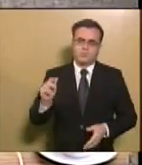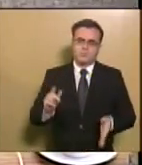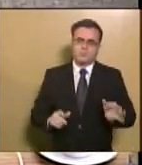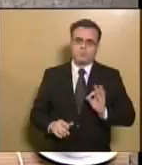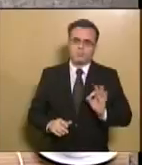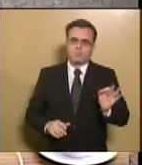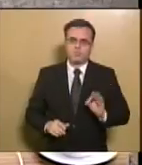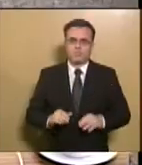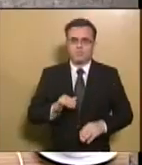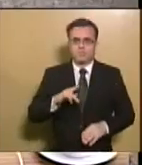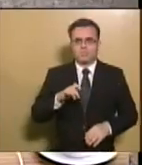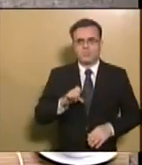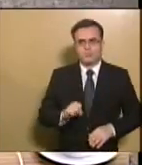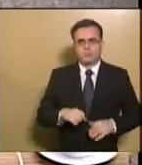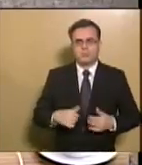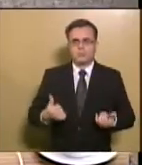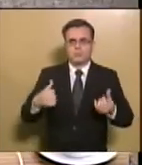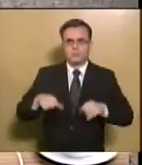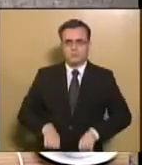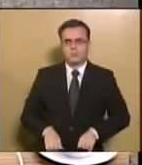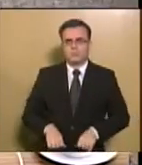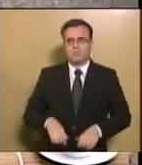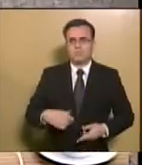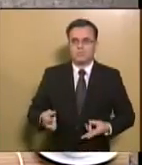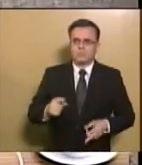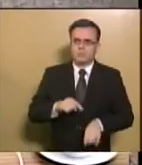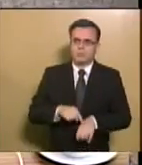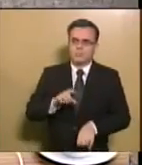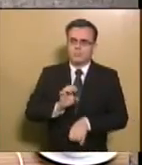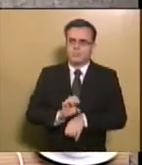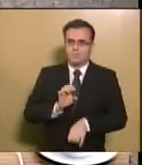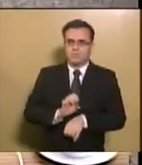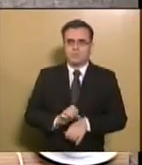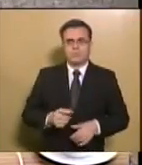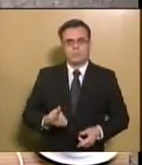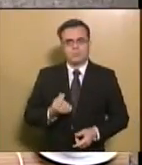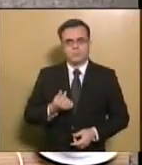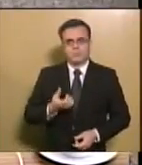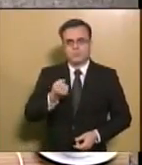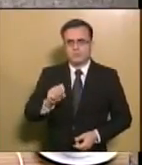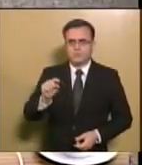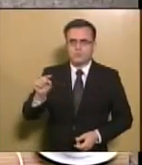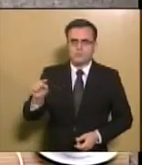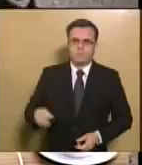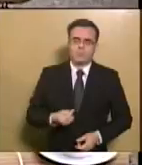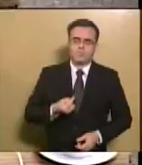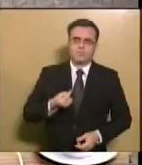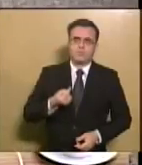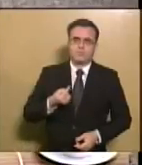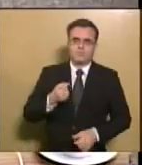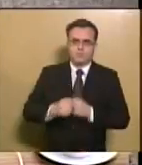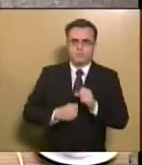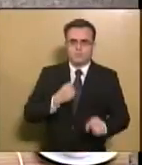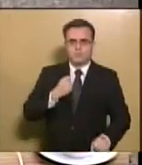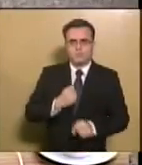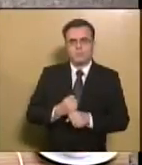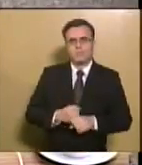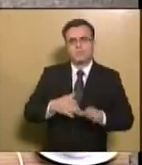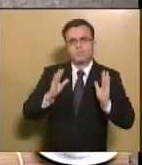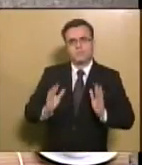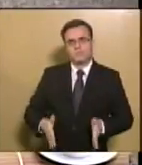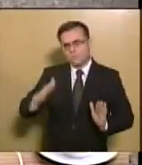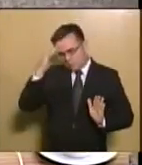IPES Previdência falido, o Estado com um orçamento de pouco mais de R$8 bilhões ano, já